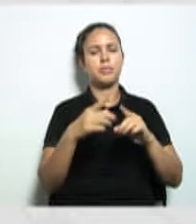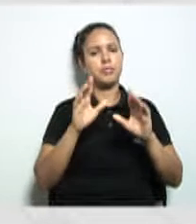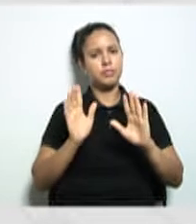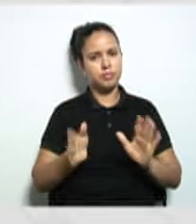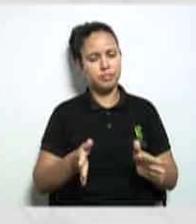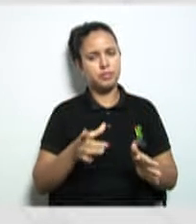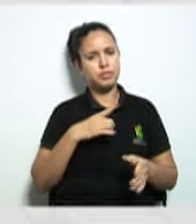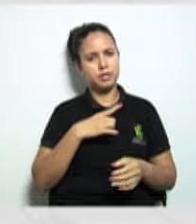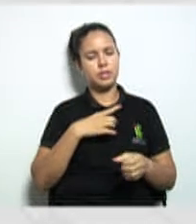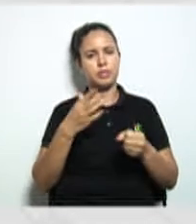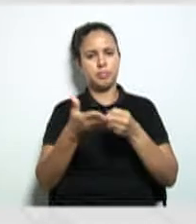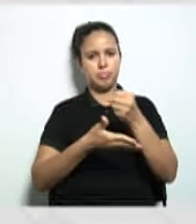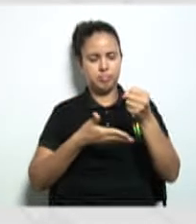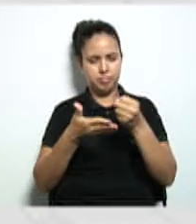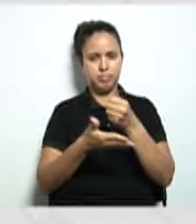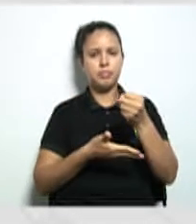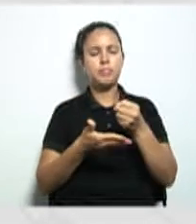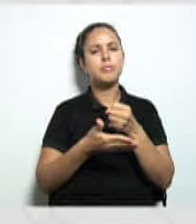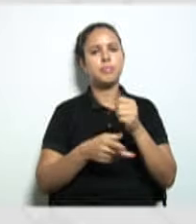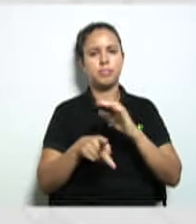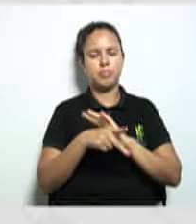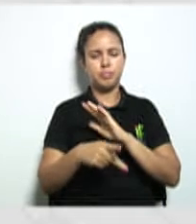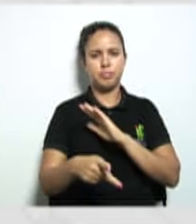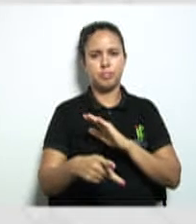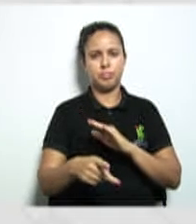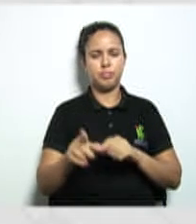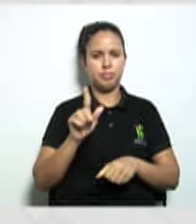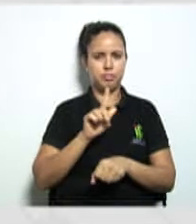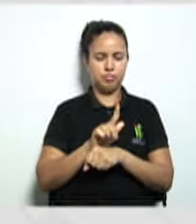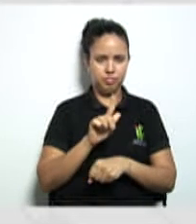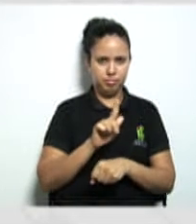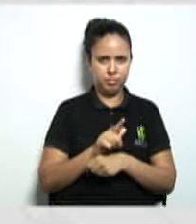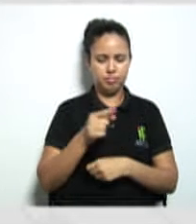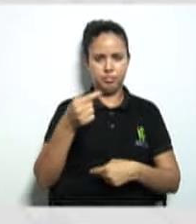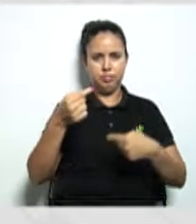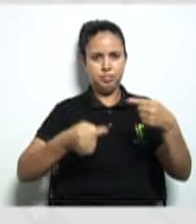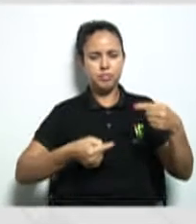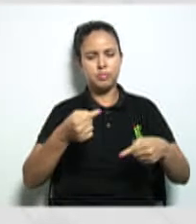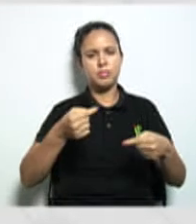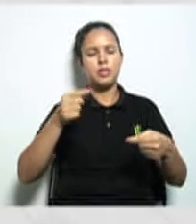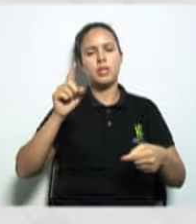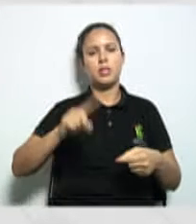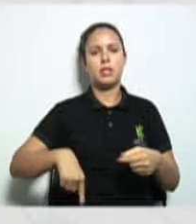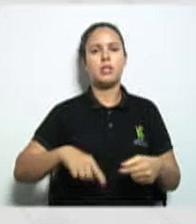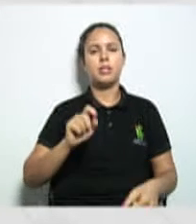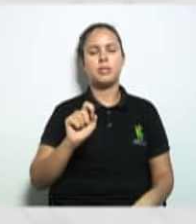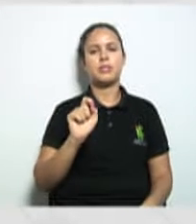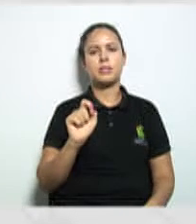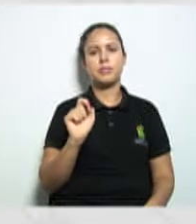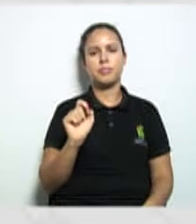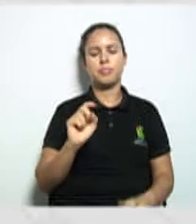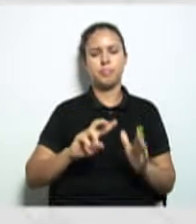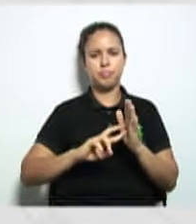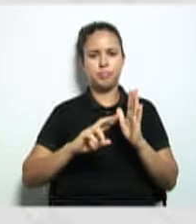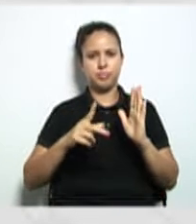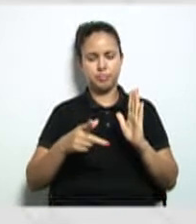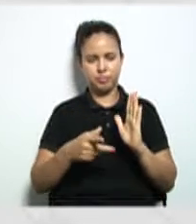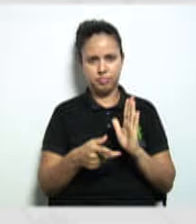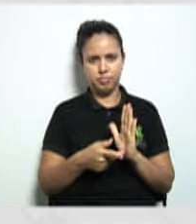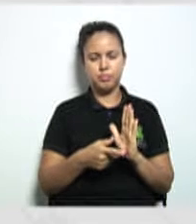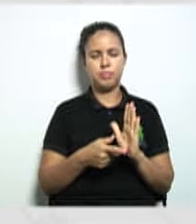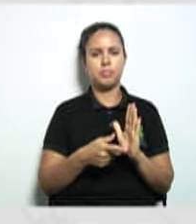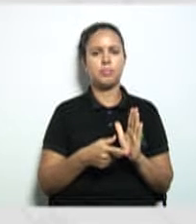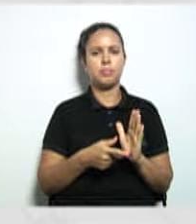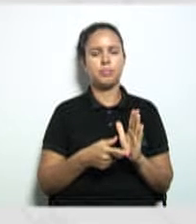princípio que trata sobre a gestão democrática. Ou seja, o princípio da gestão democrática significa